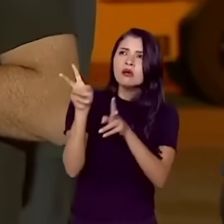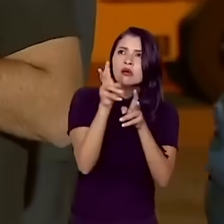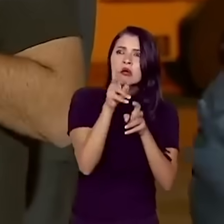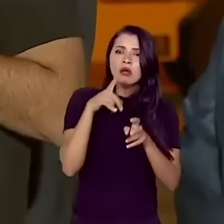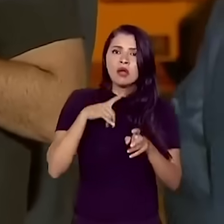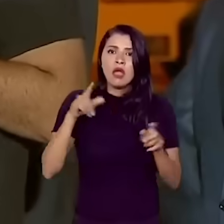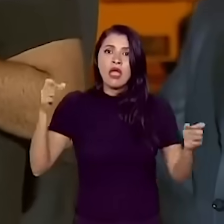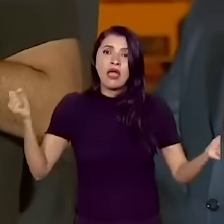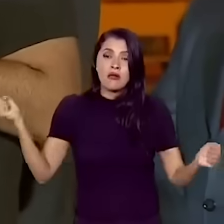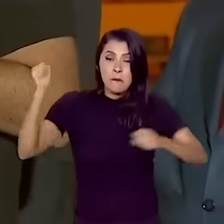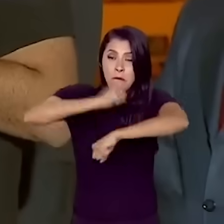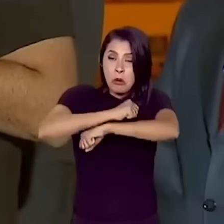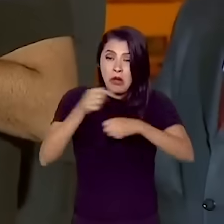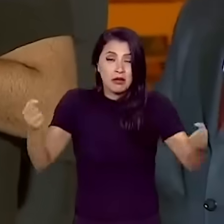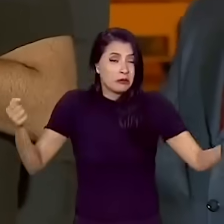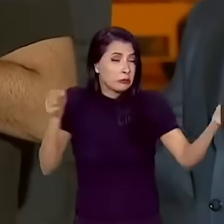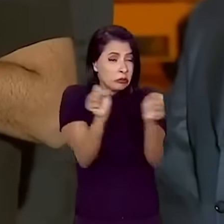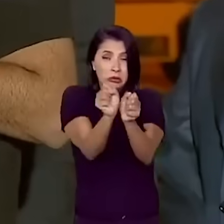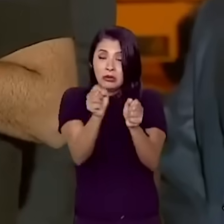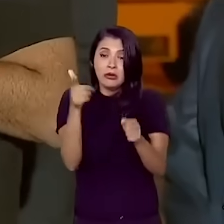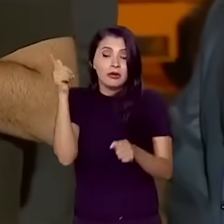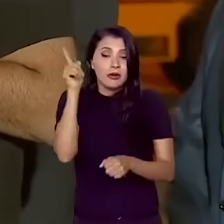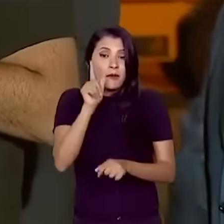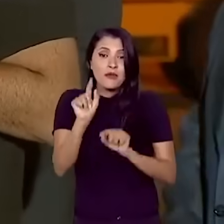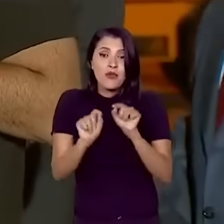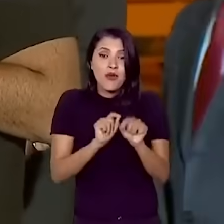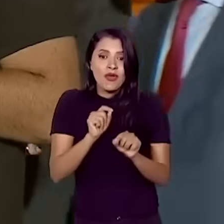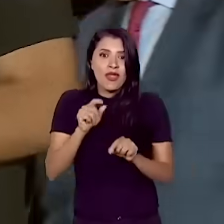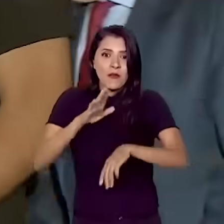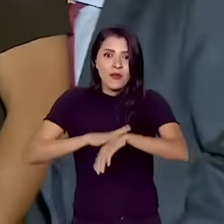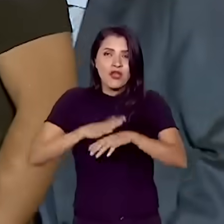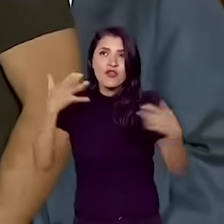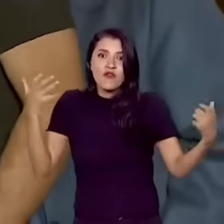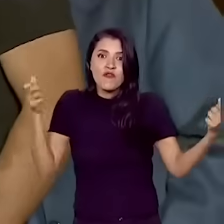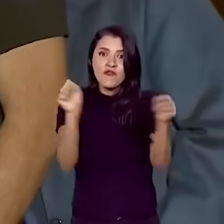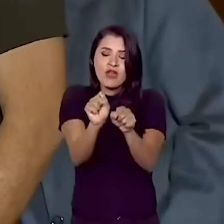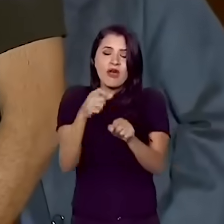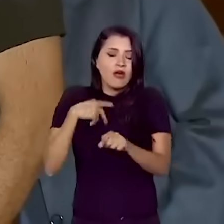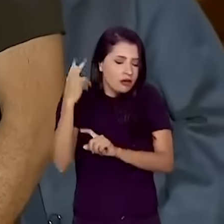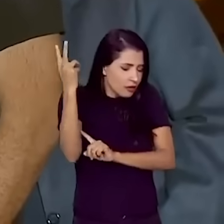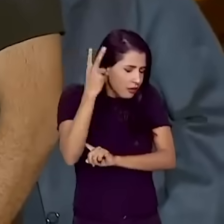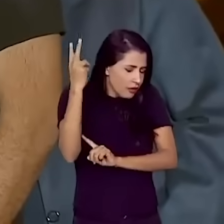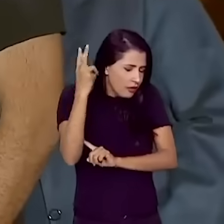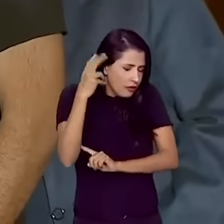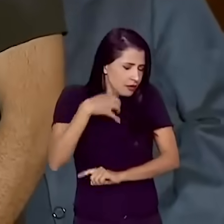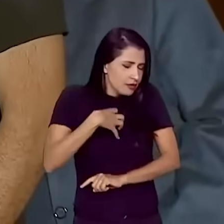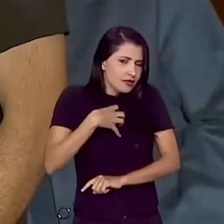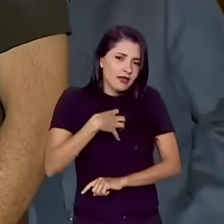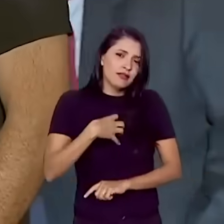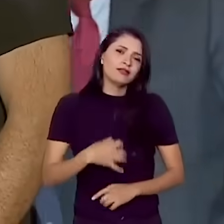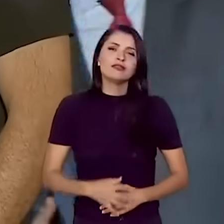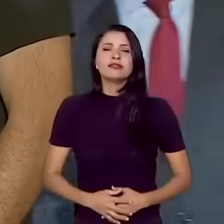elas fecham a janela para achar que, quando fecha a janela, elas sentem proteção.